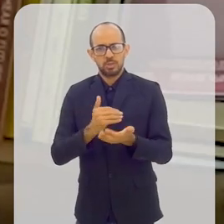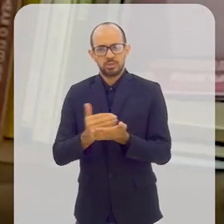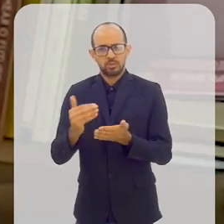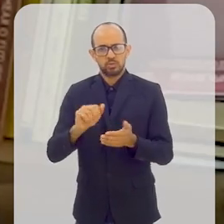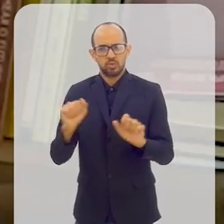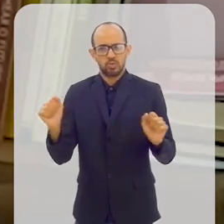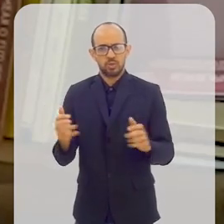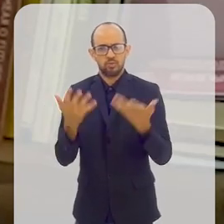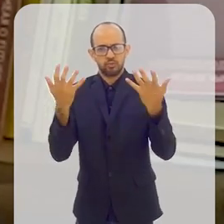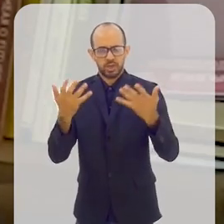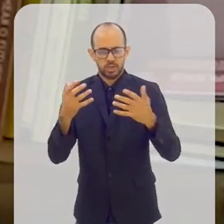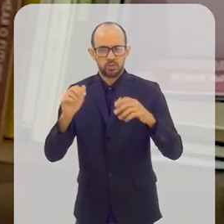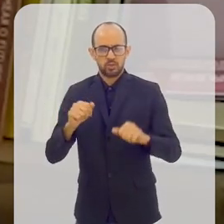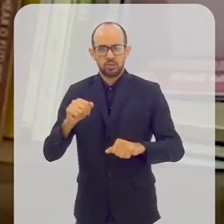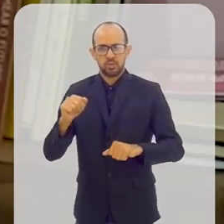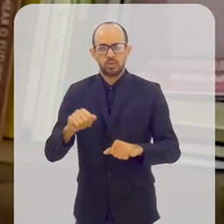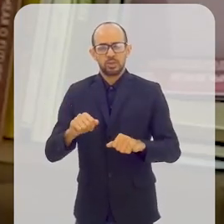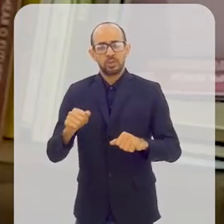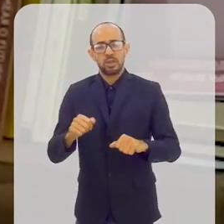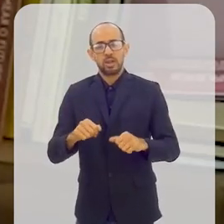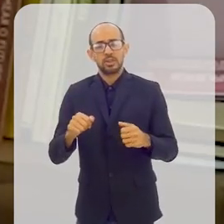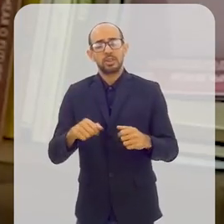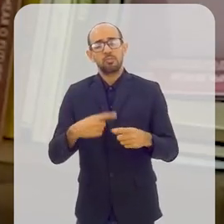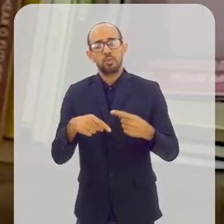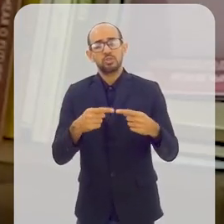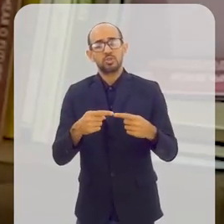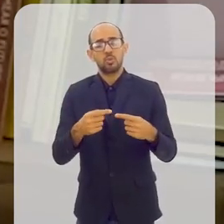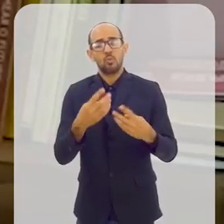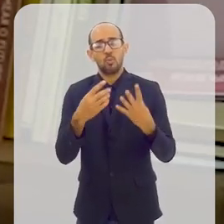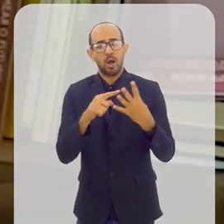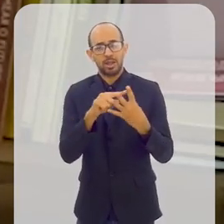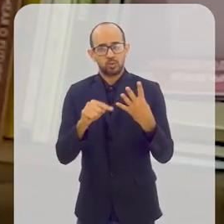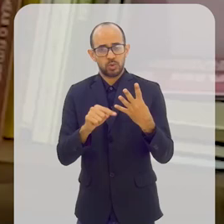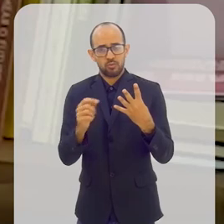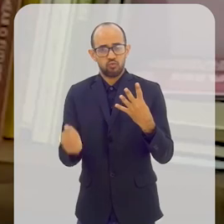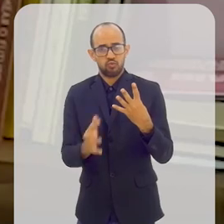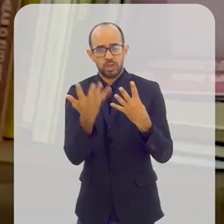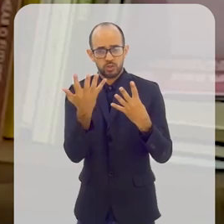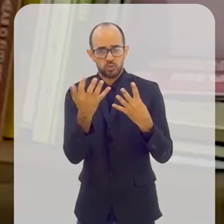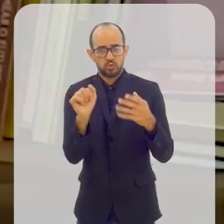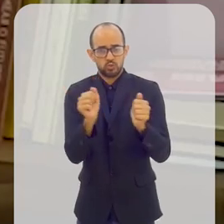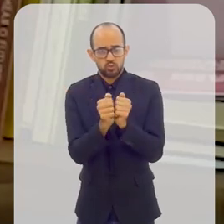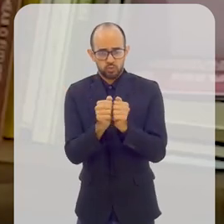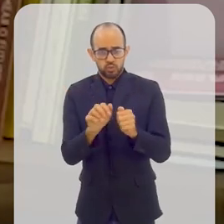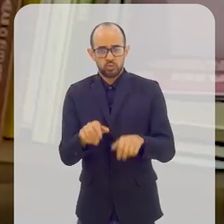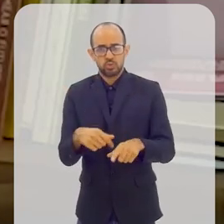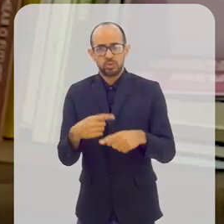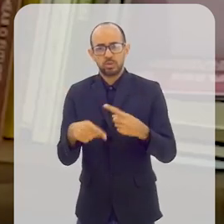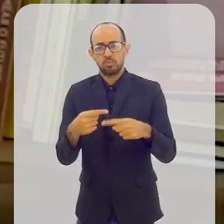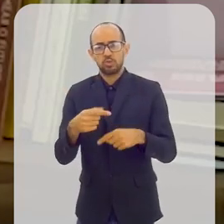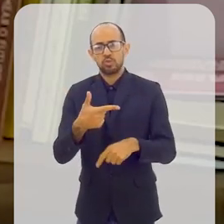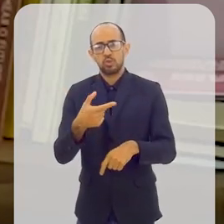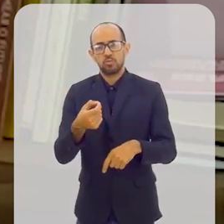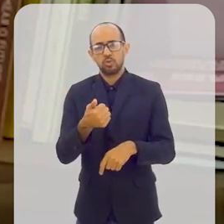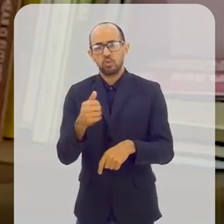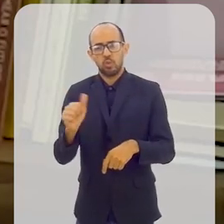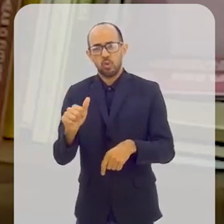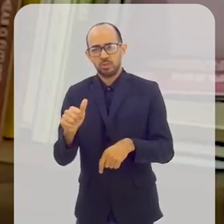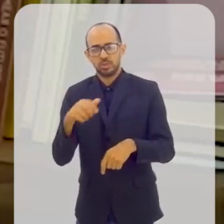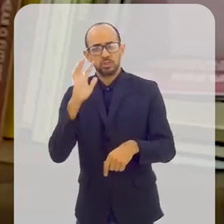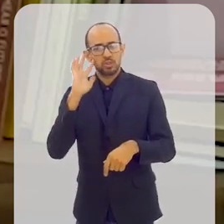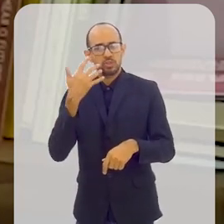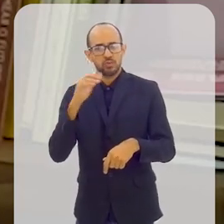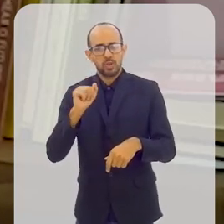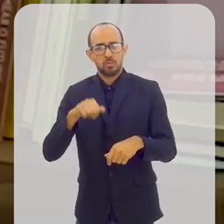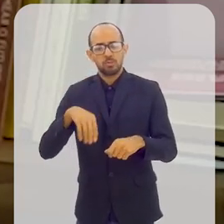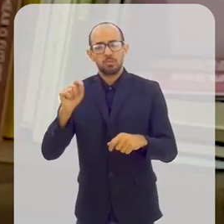âncora e 4 eventos paralelos. Em 2011, a gente resolveu, já que a gente estava na energia, e para